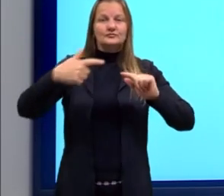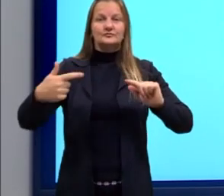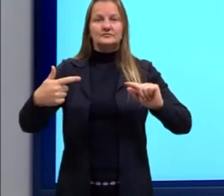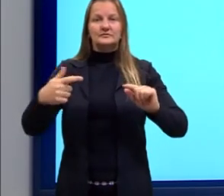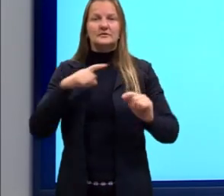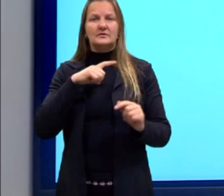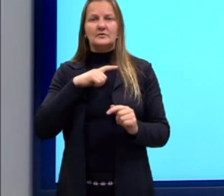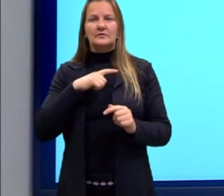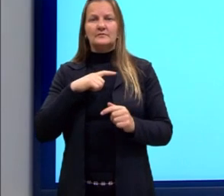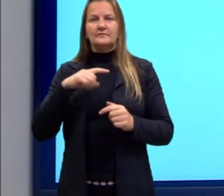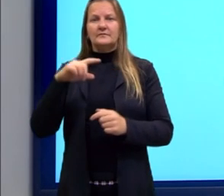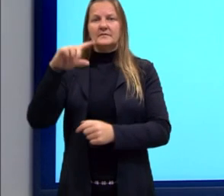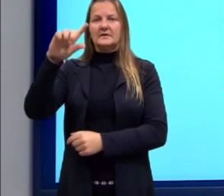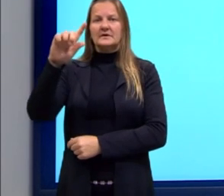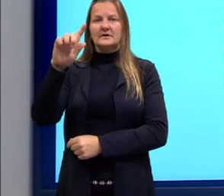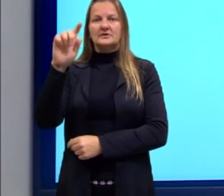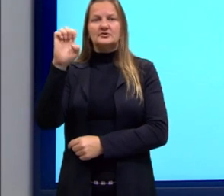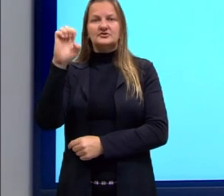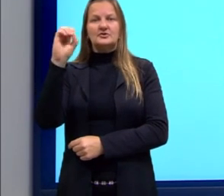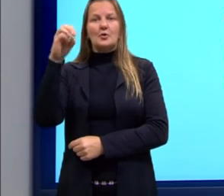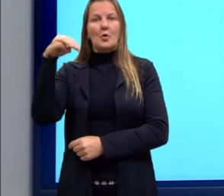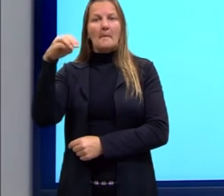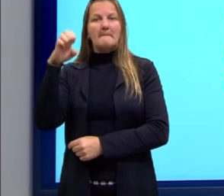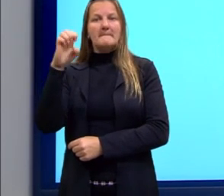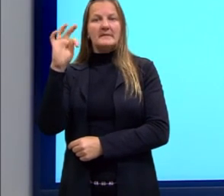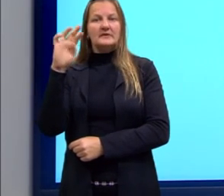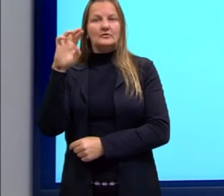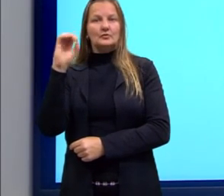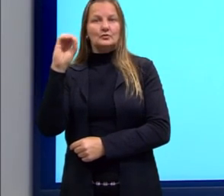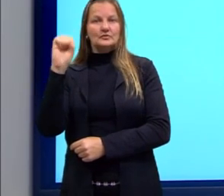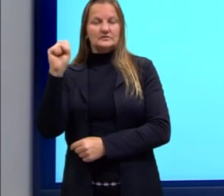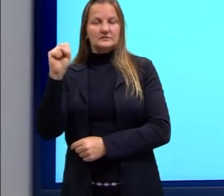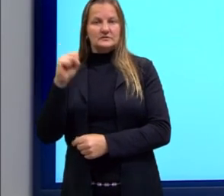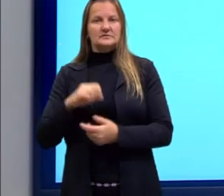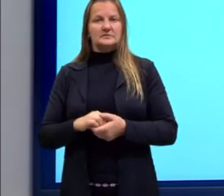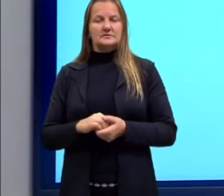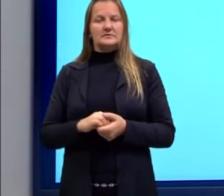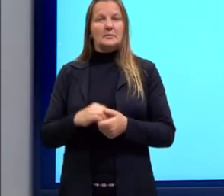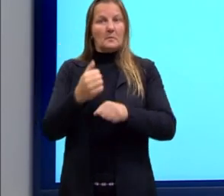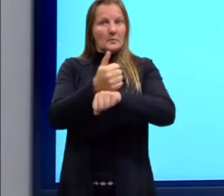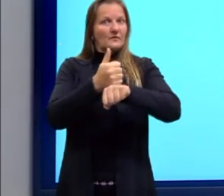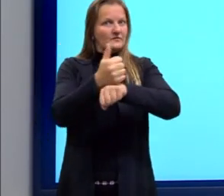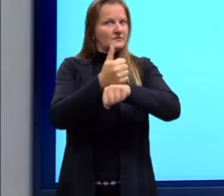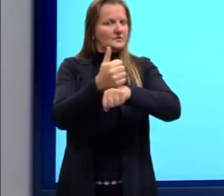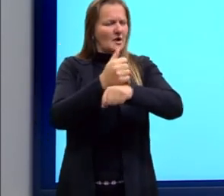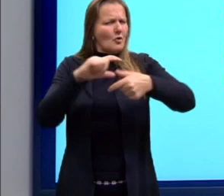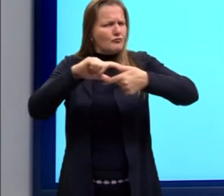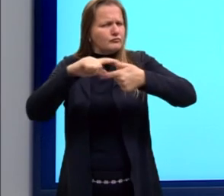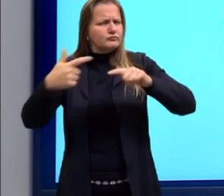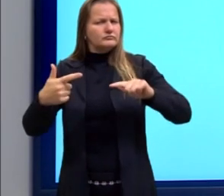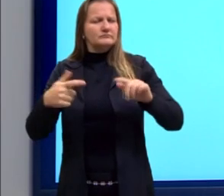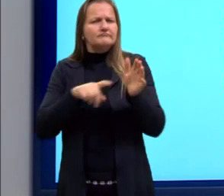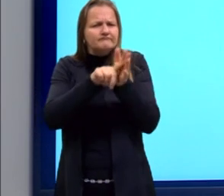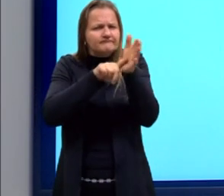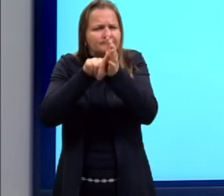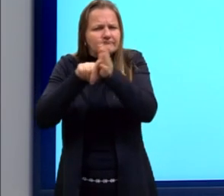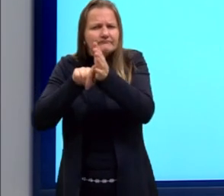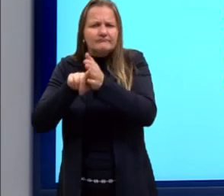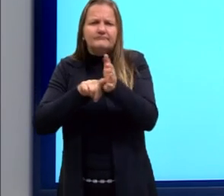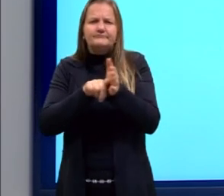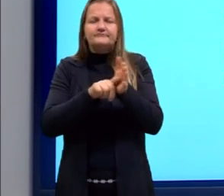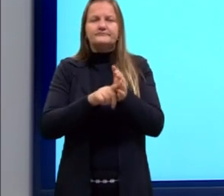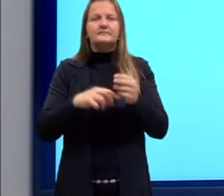chamados então de geometrias ao longo da história da geometria que se constituiu como ciência